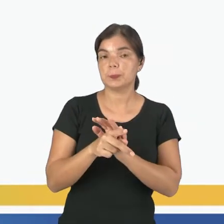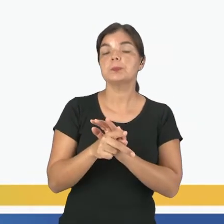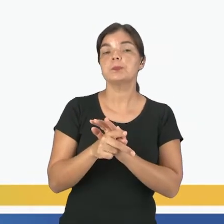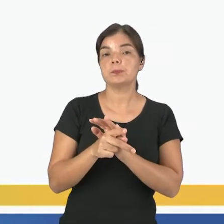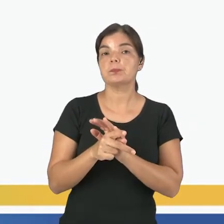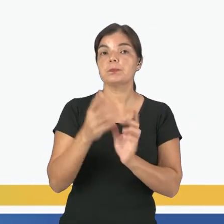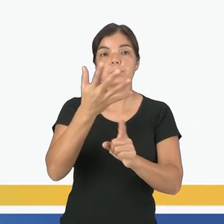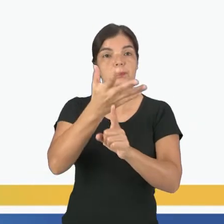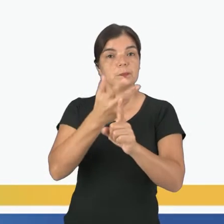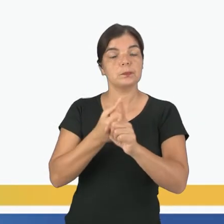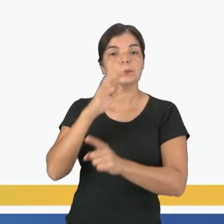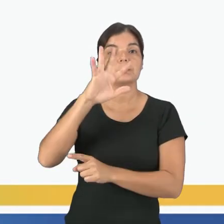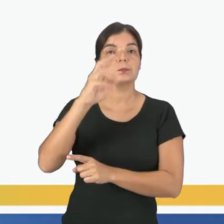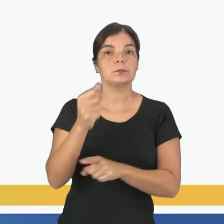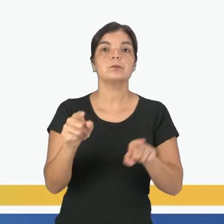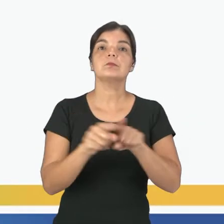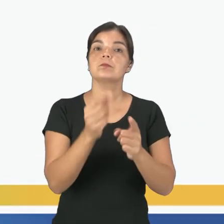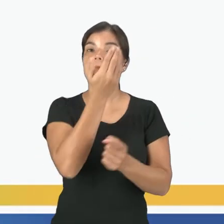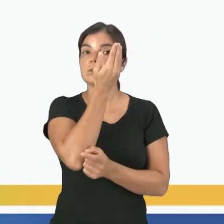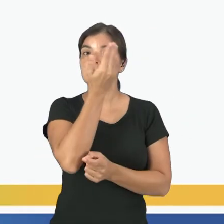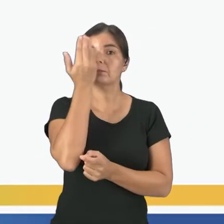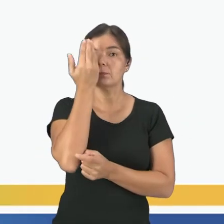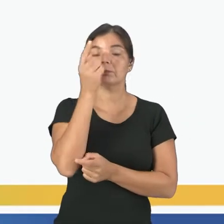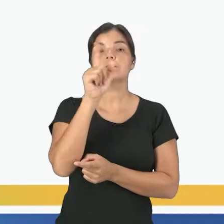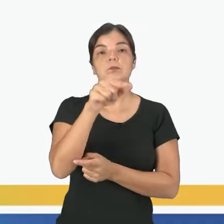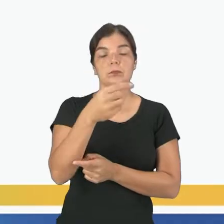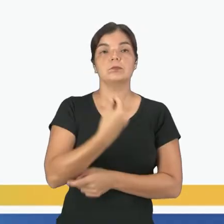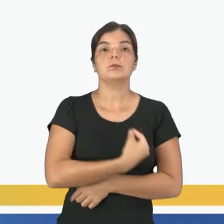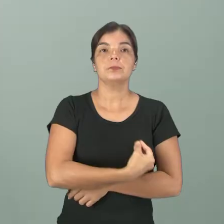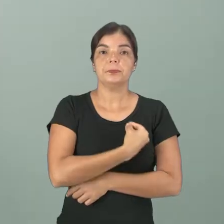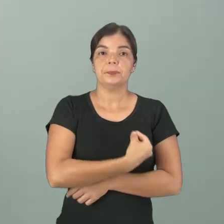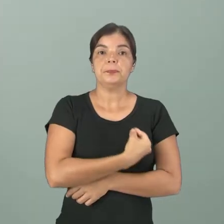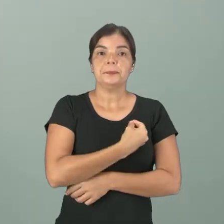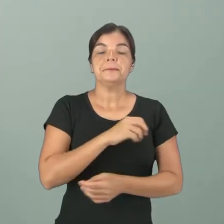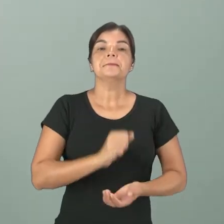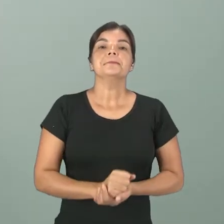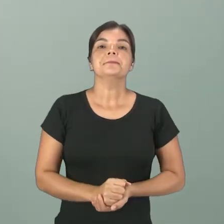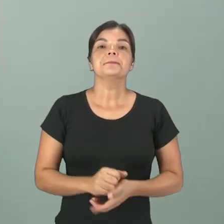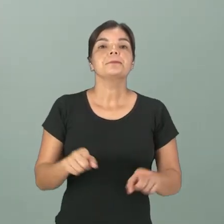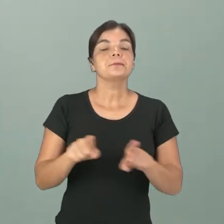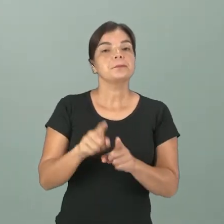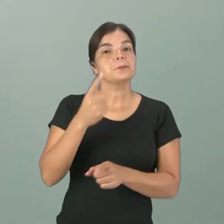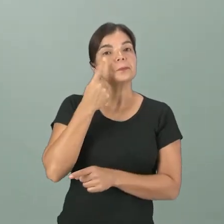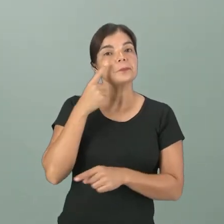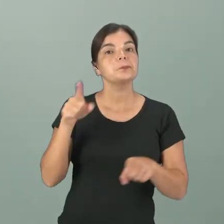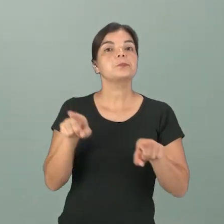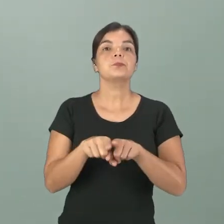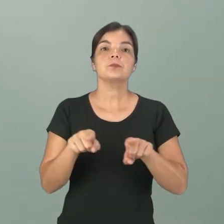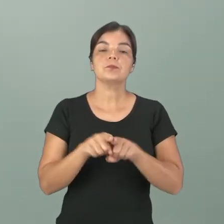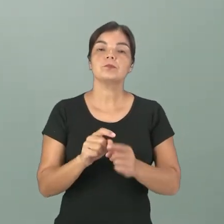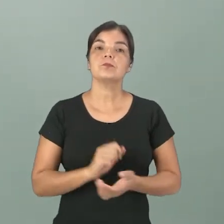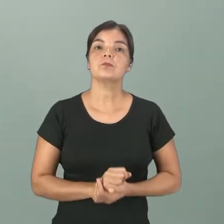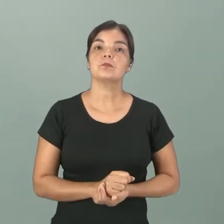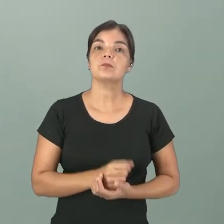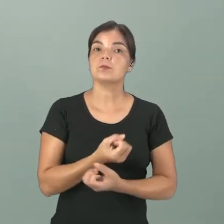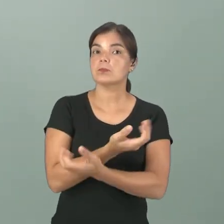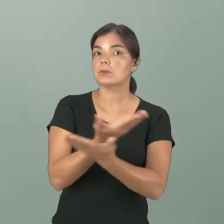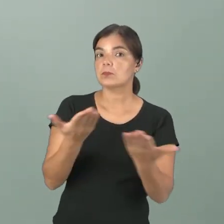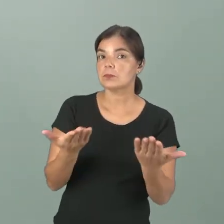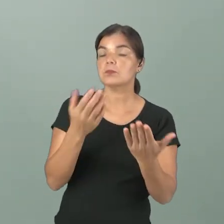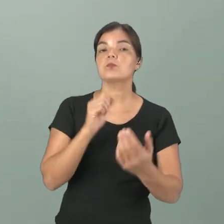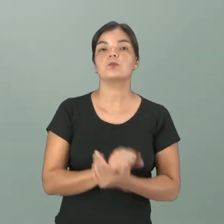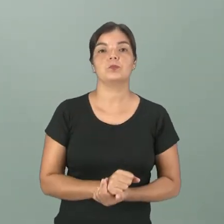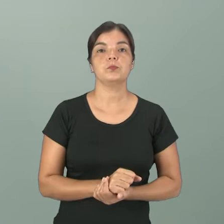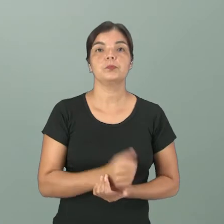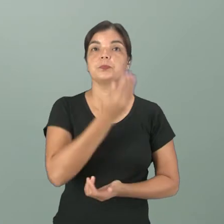arte africana, e nas máscaras isso é muito presente, a gente pôde observar. E eu quero dizer para